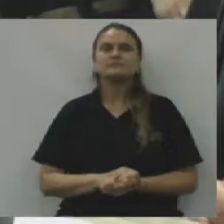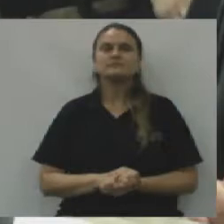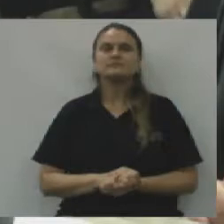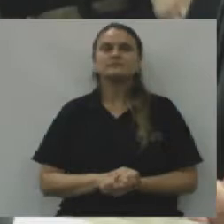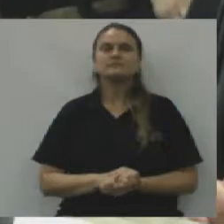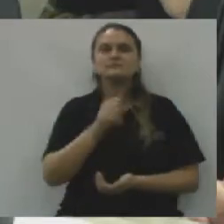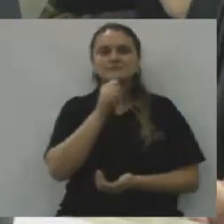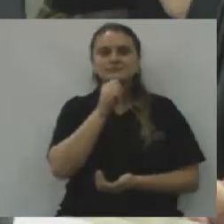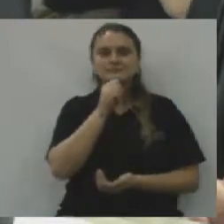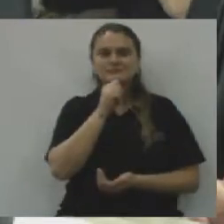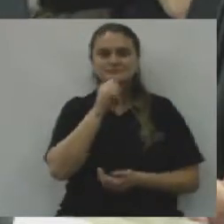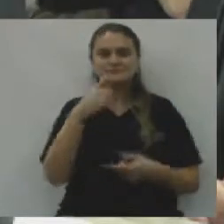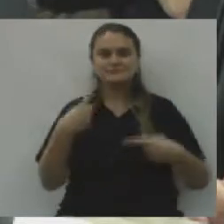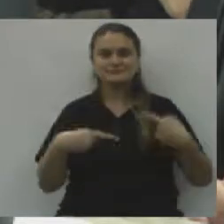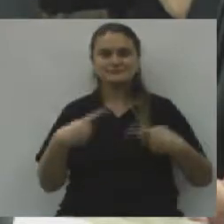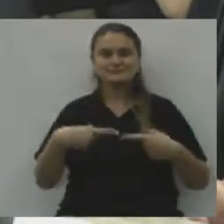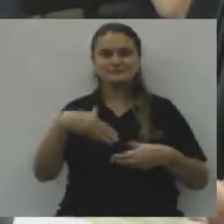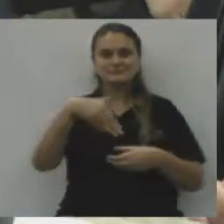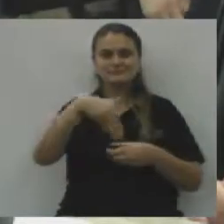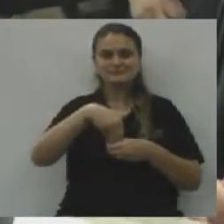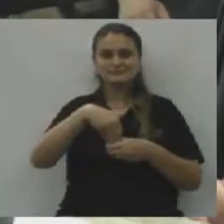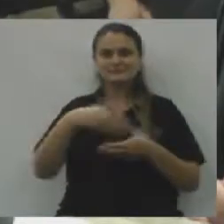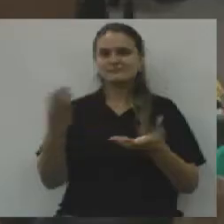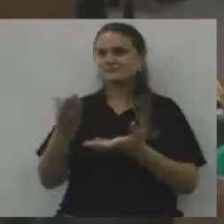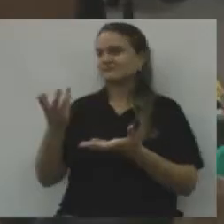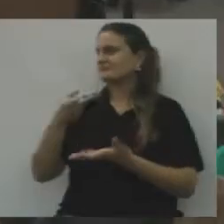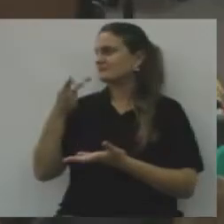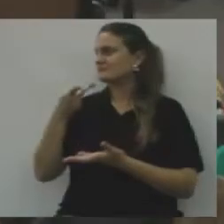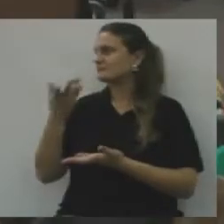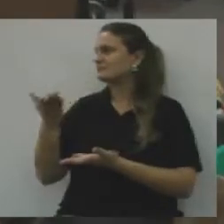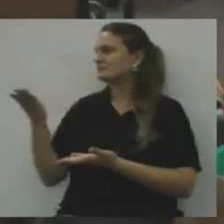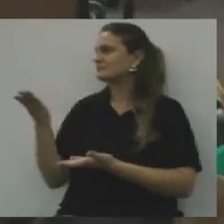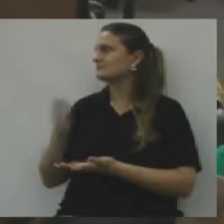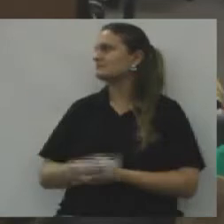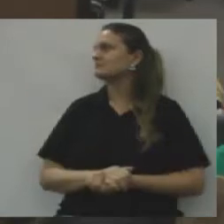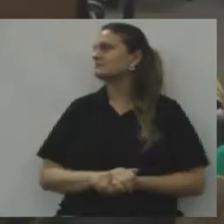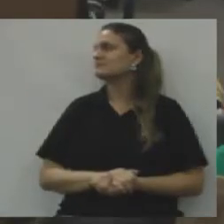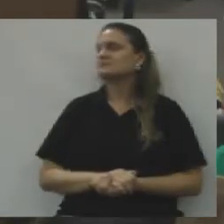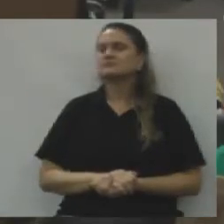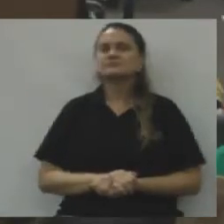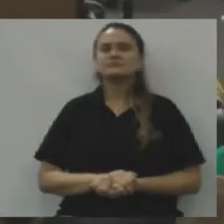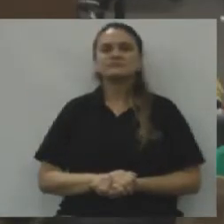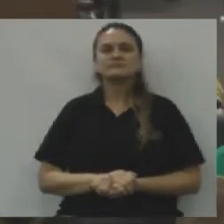Continua ainda, senhores vereadores que quiserem fazer uso da palavra.